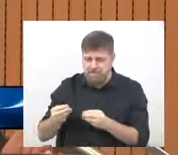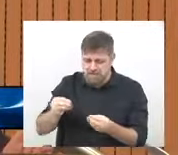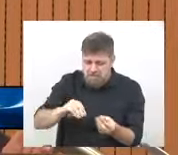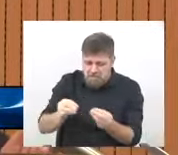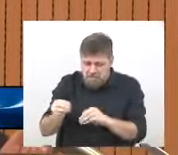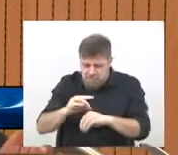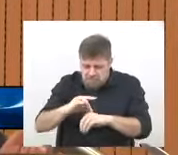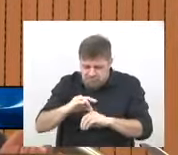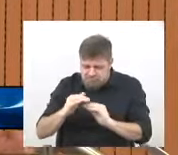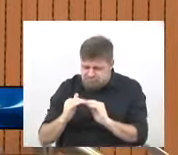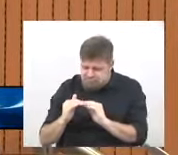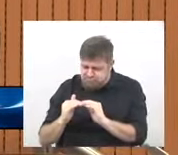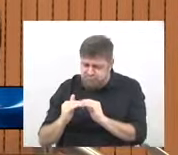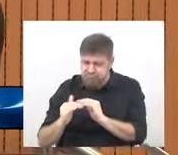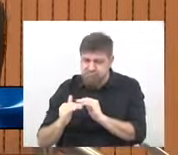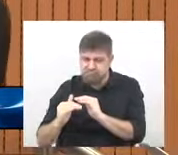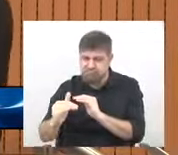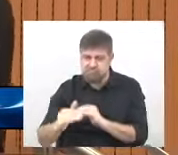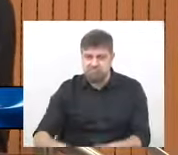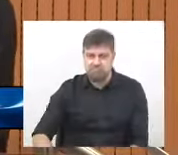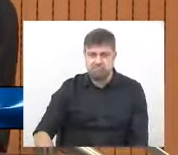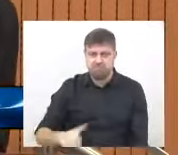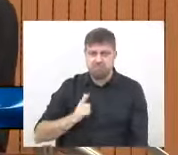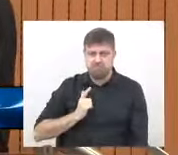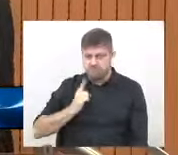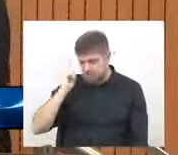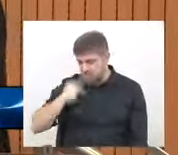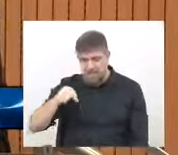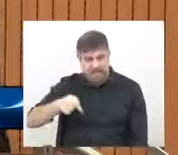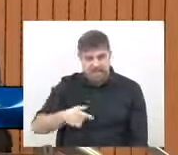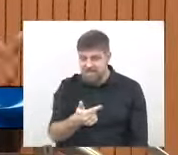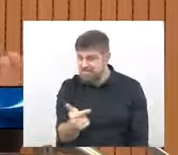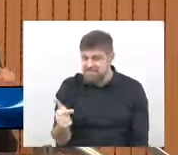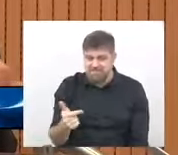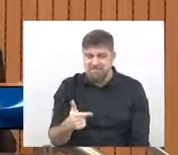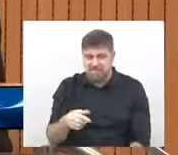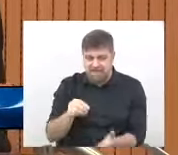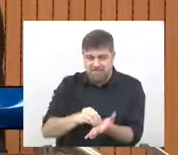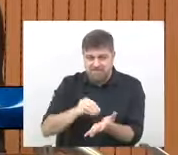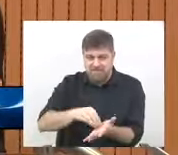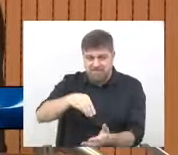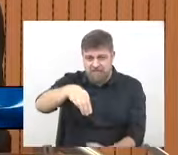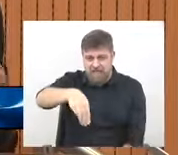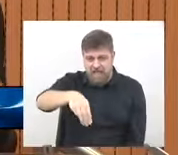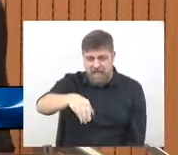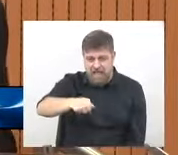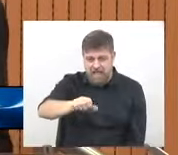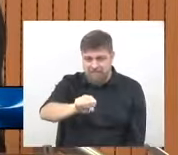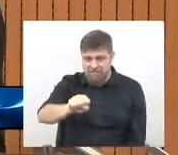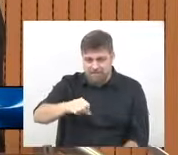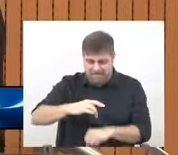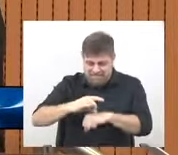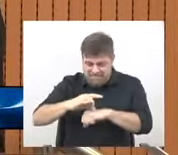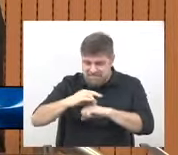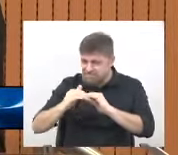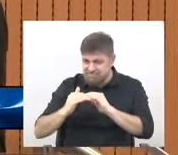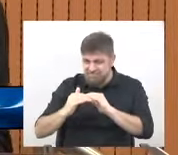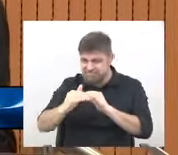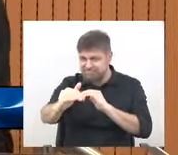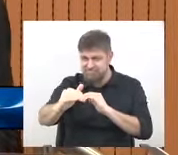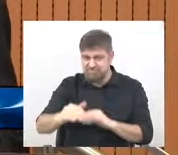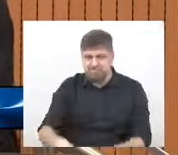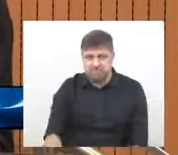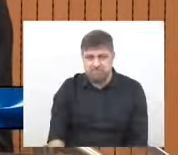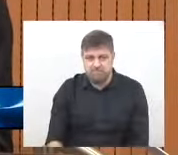lá. E não está mandando nem para fazer lá. Inclusive, na Reverendo José Coelho Ferraz com a Luiz Deputado lá,